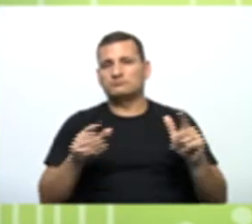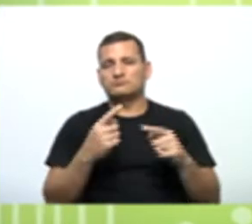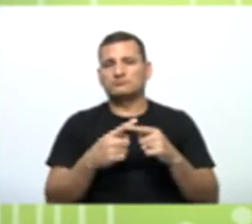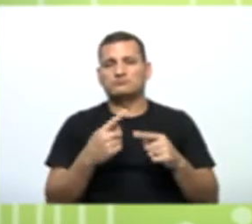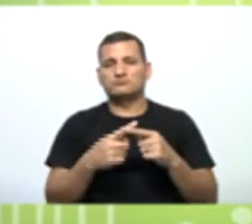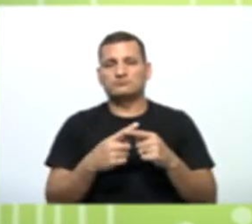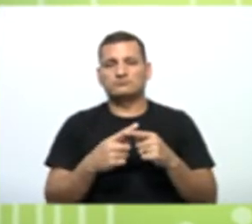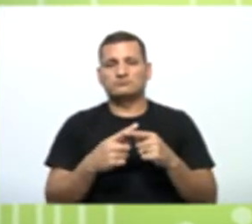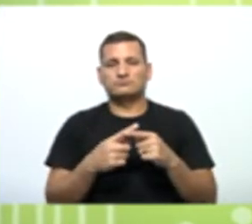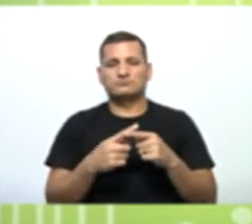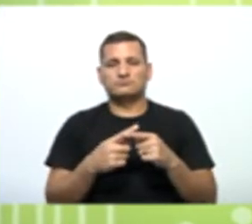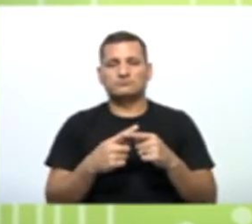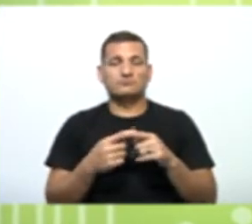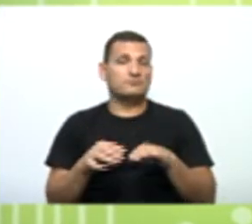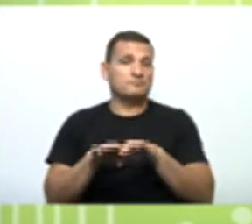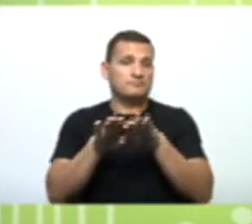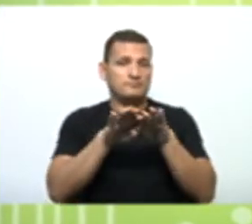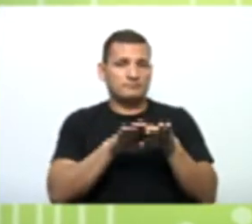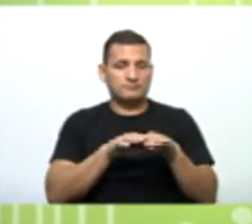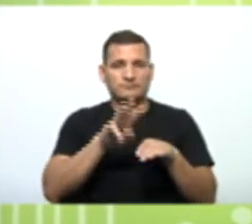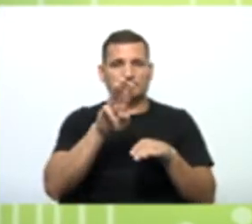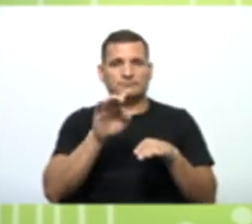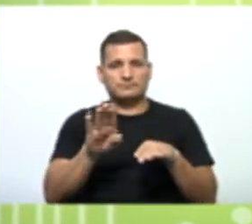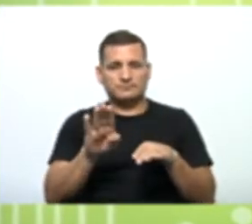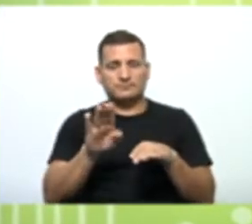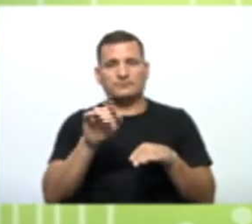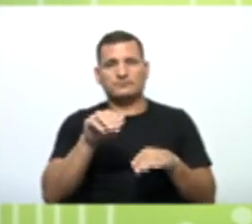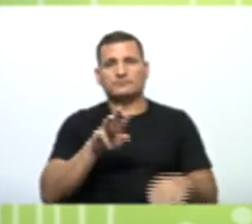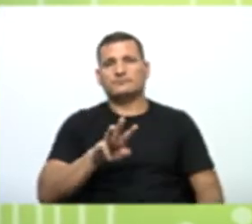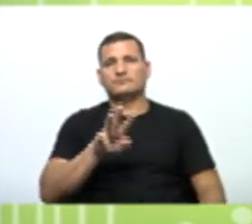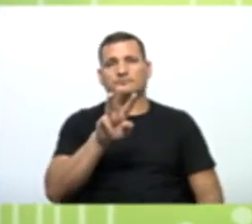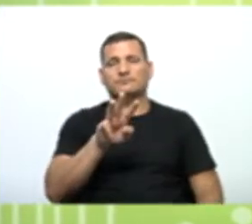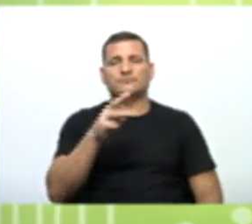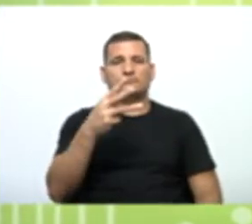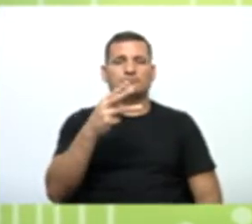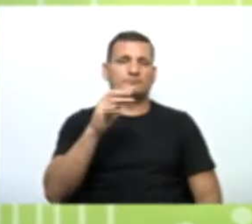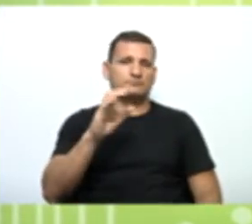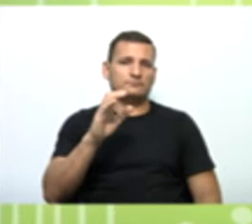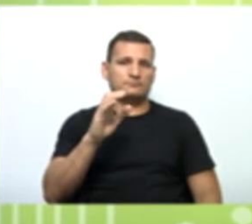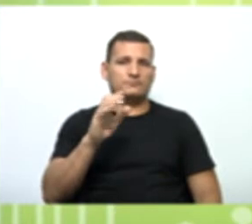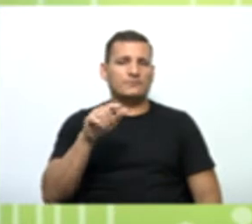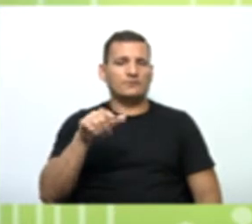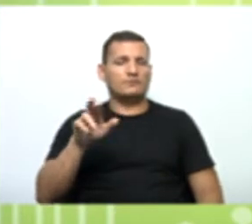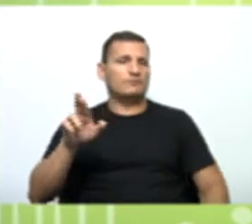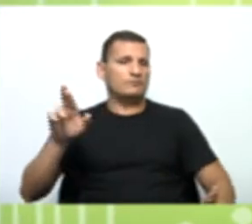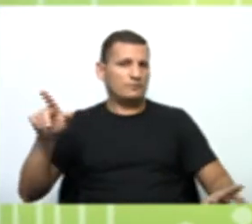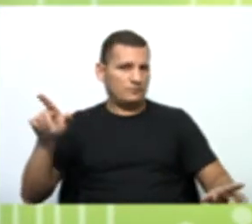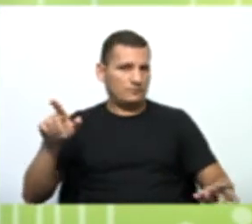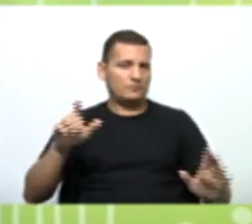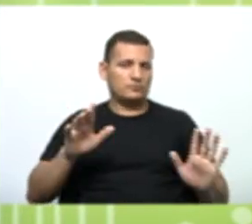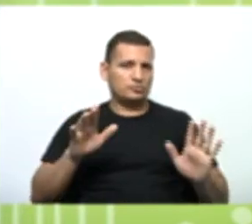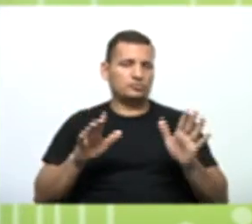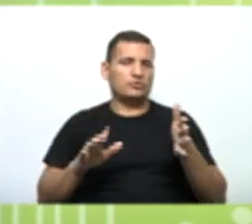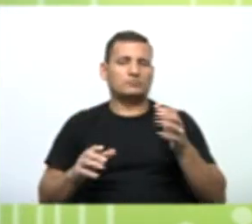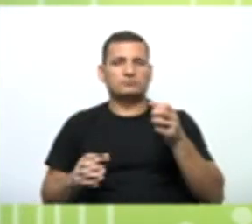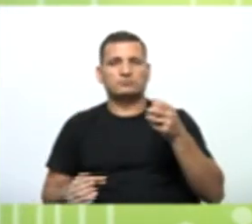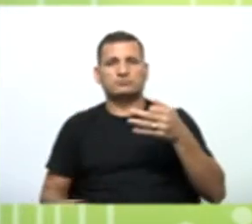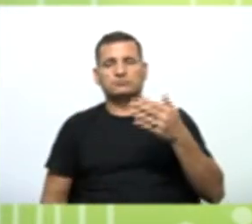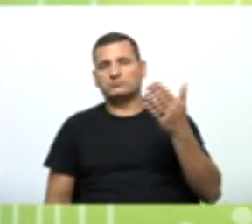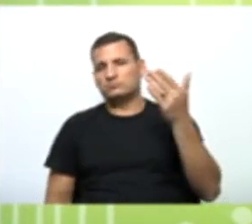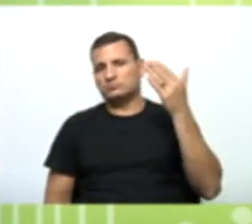padrão. O padrão para a web é o W3C, que são padrões totalmente diferentes que a gente comentou lá